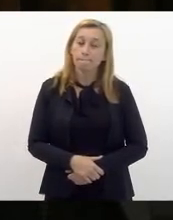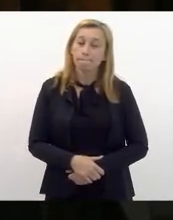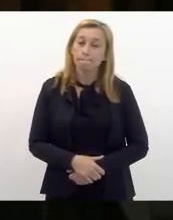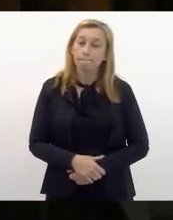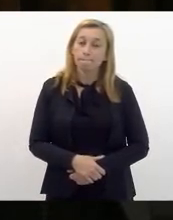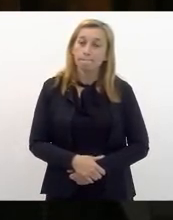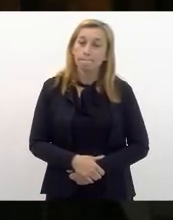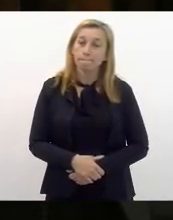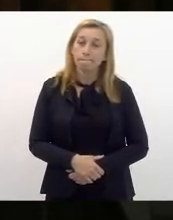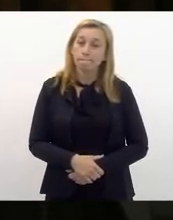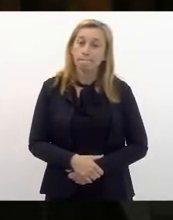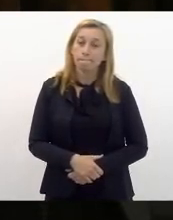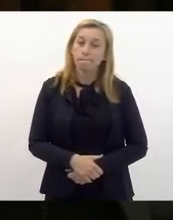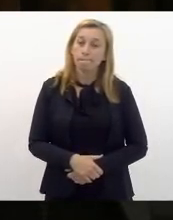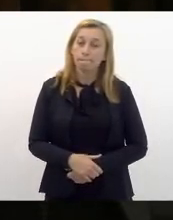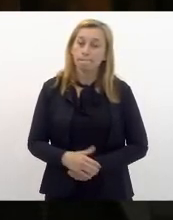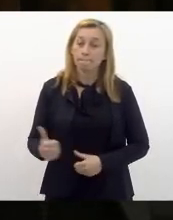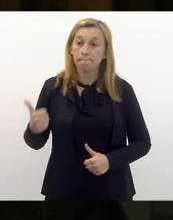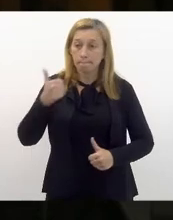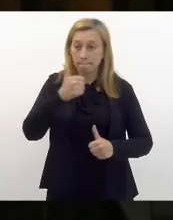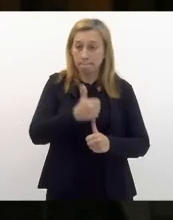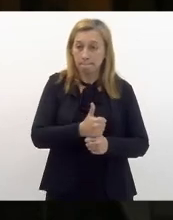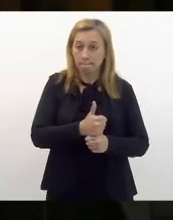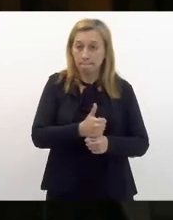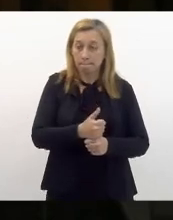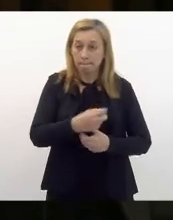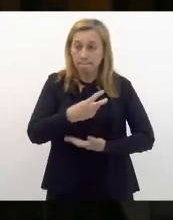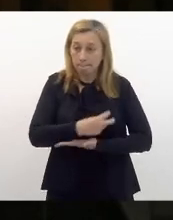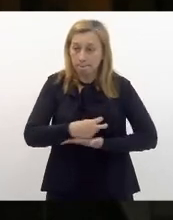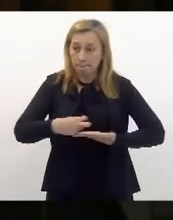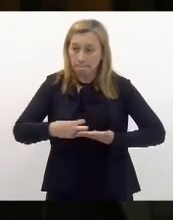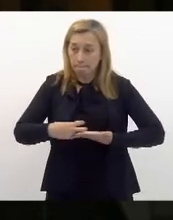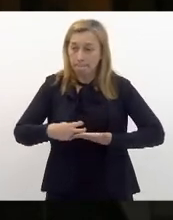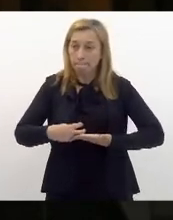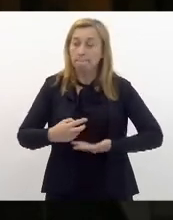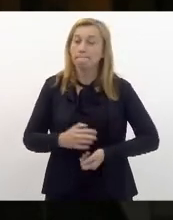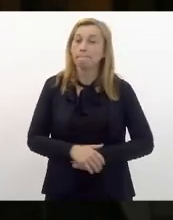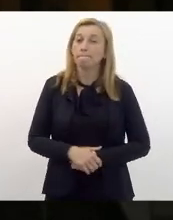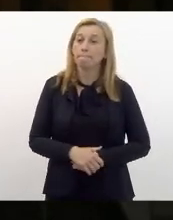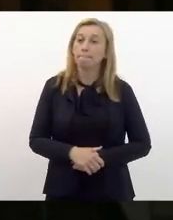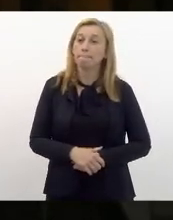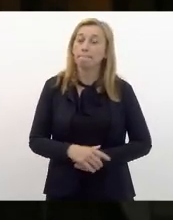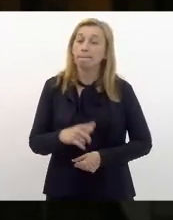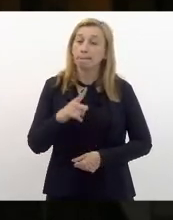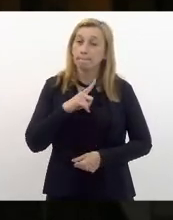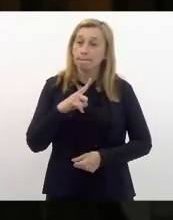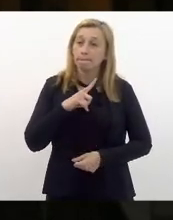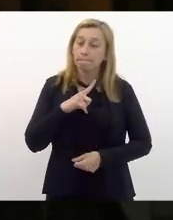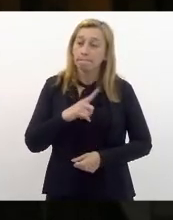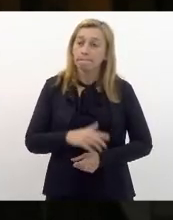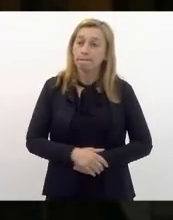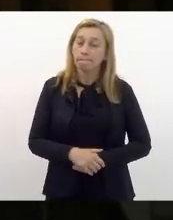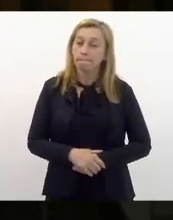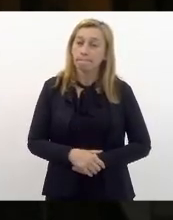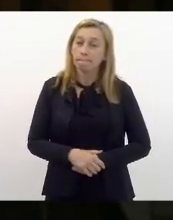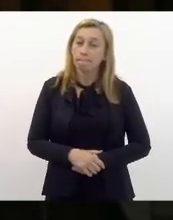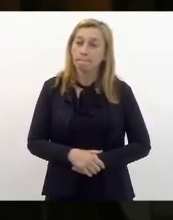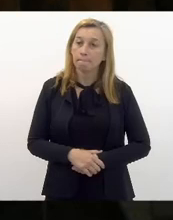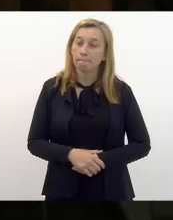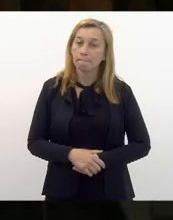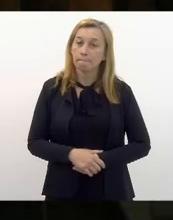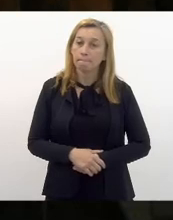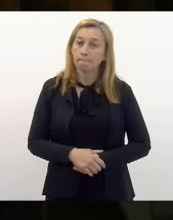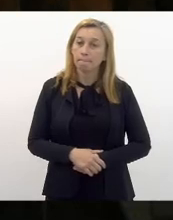no impeachment do titular tinha como digitar